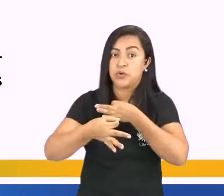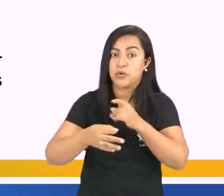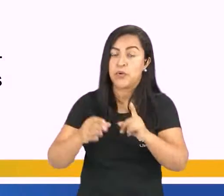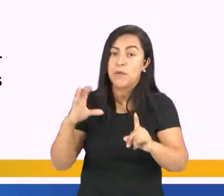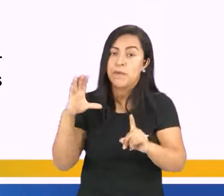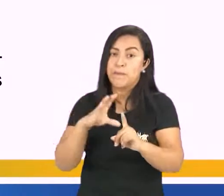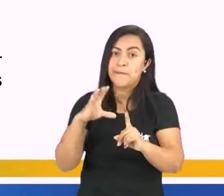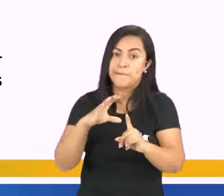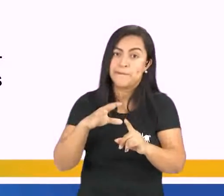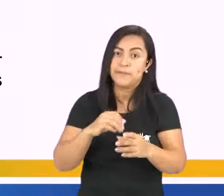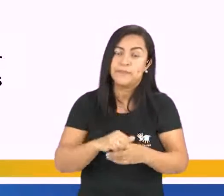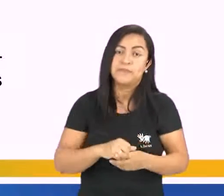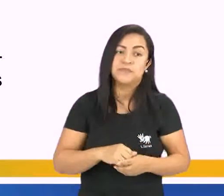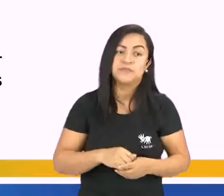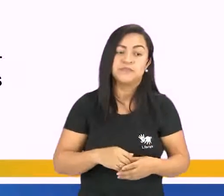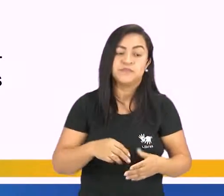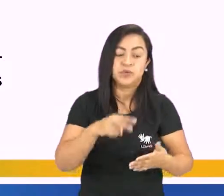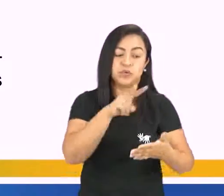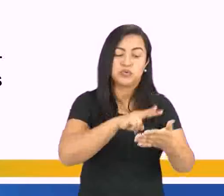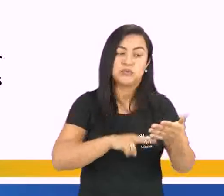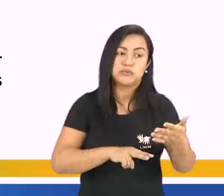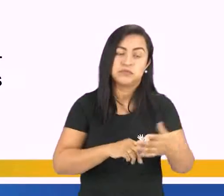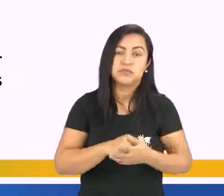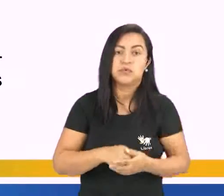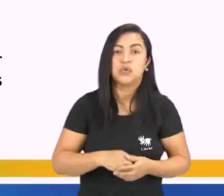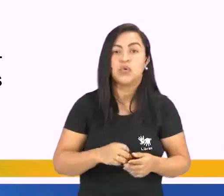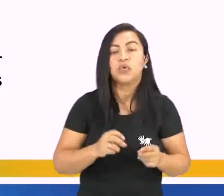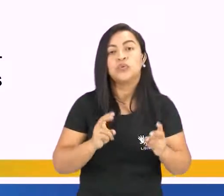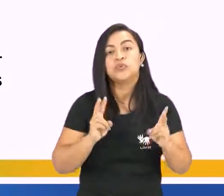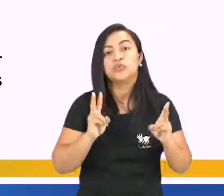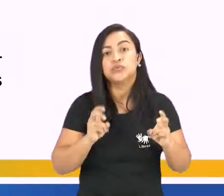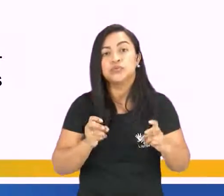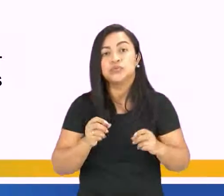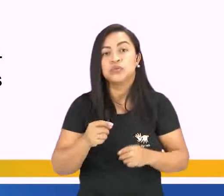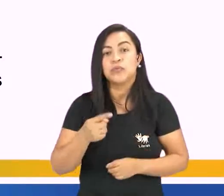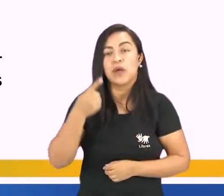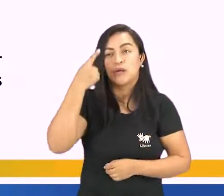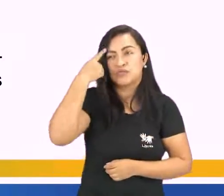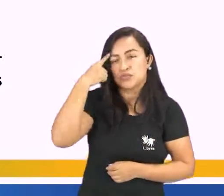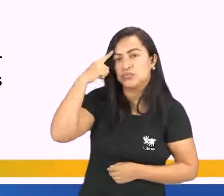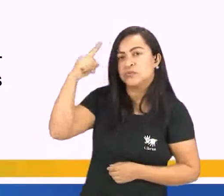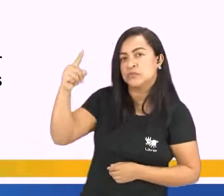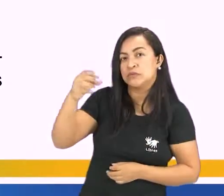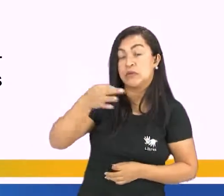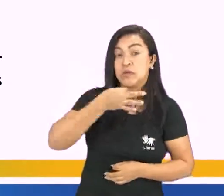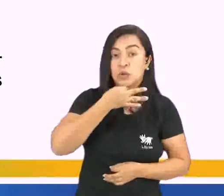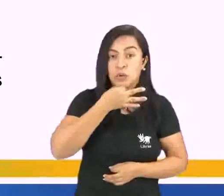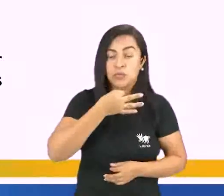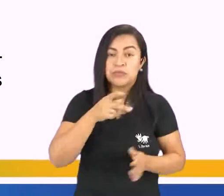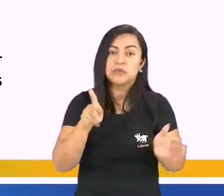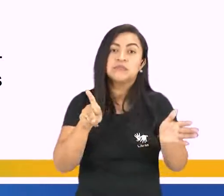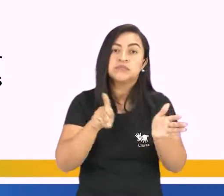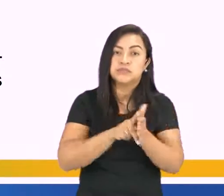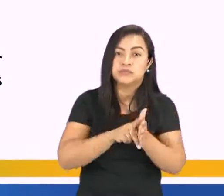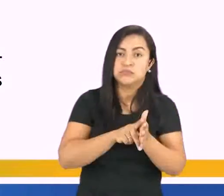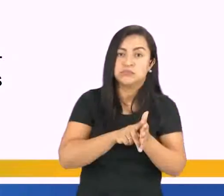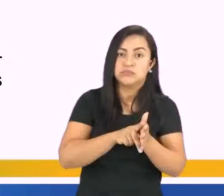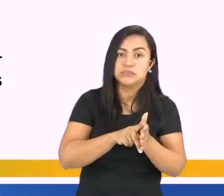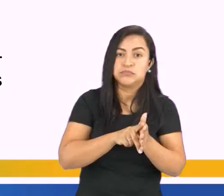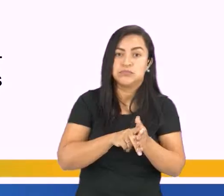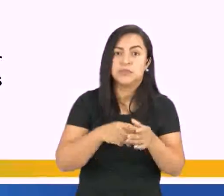o oyente, sobre sua hipótese ou ponto de vista, mediante